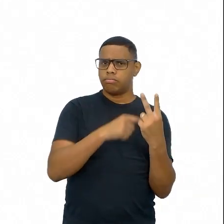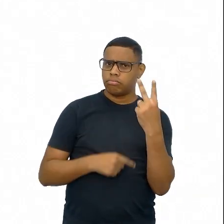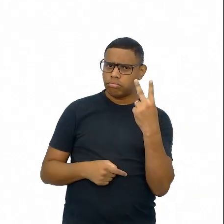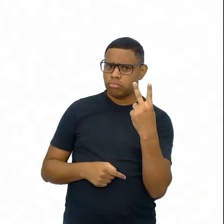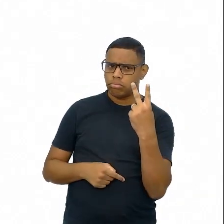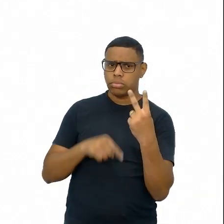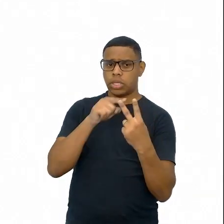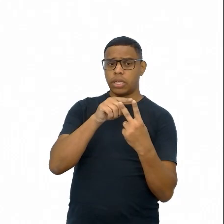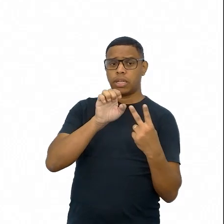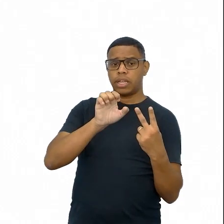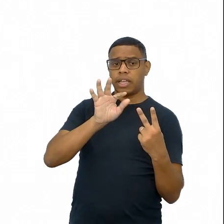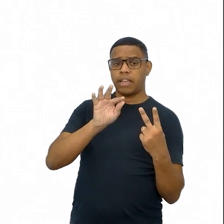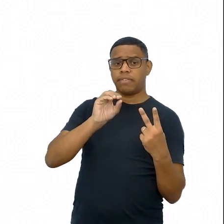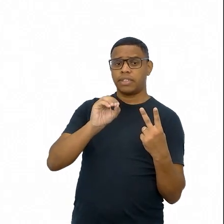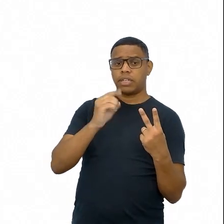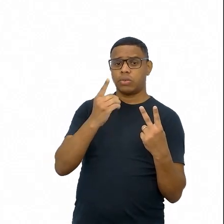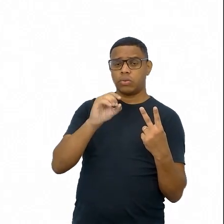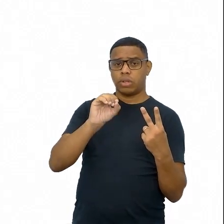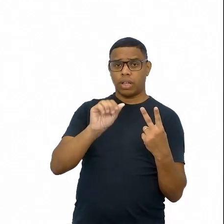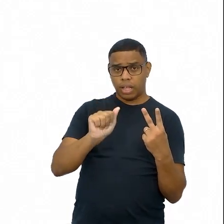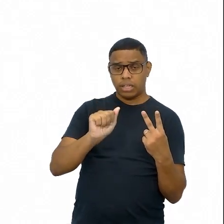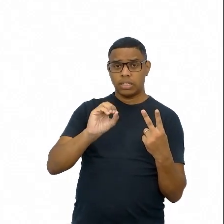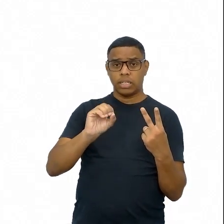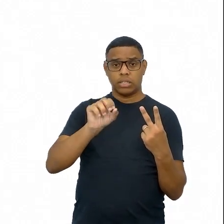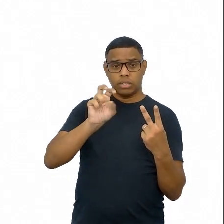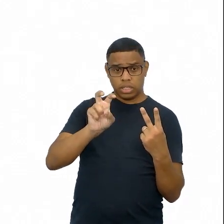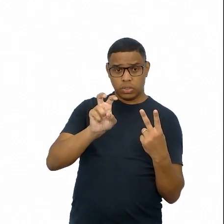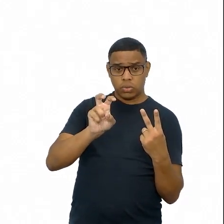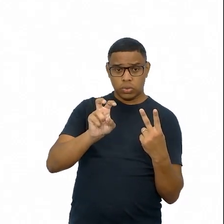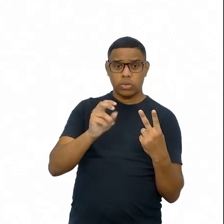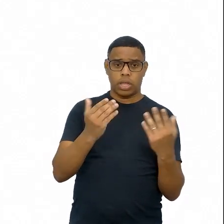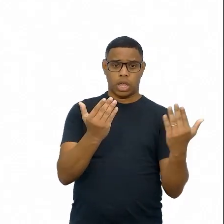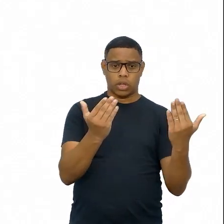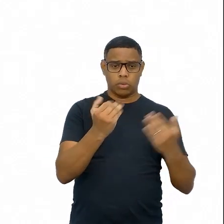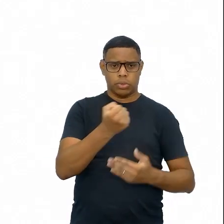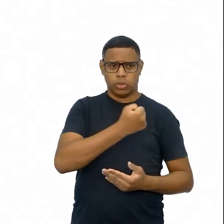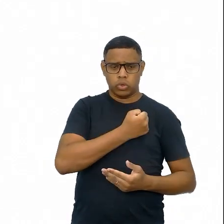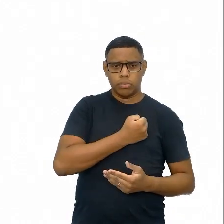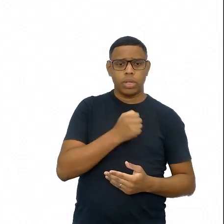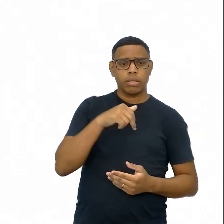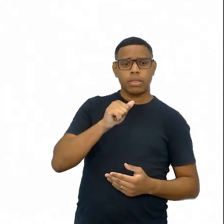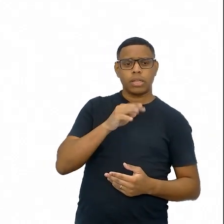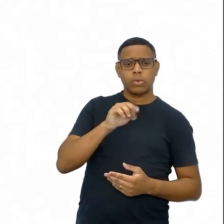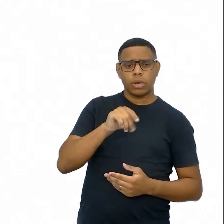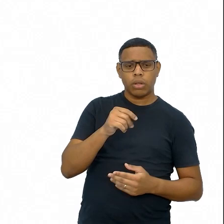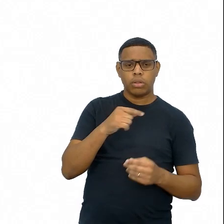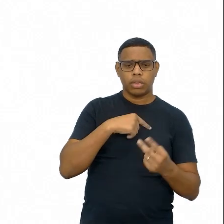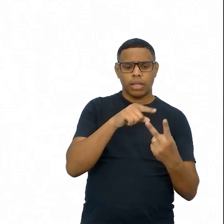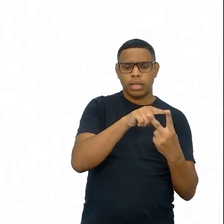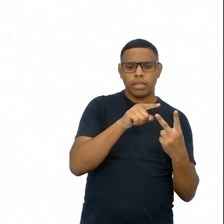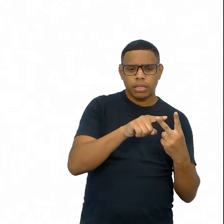A EF01 e MA05, que é comparar números naturais de até 2 ordens em